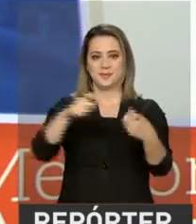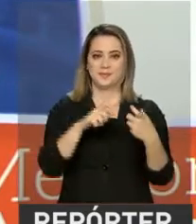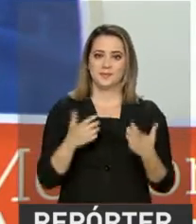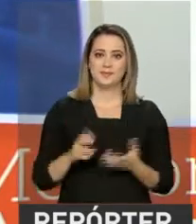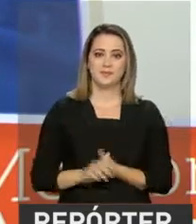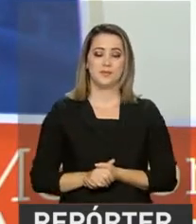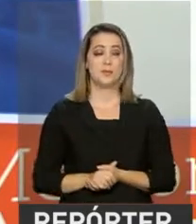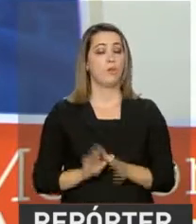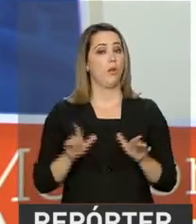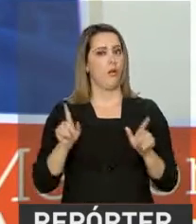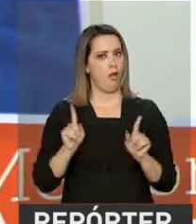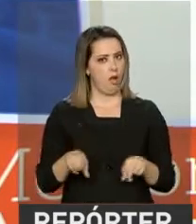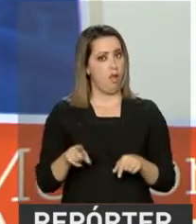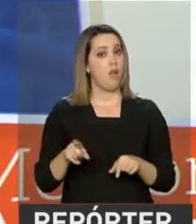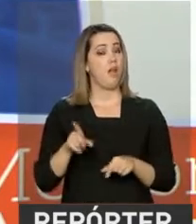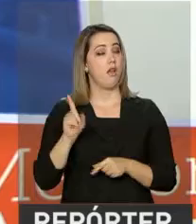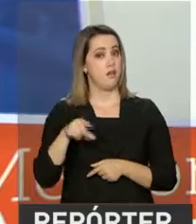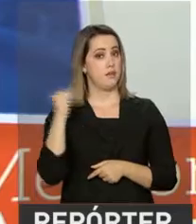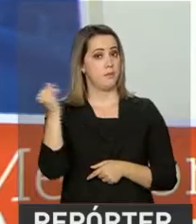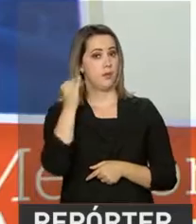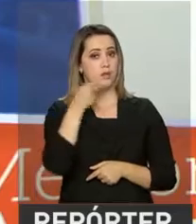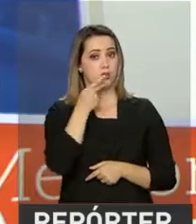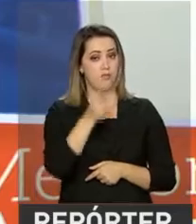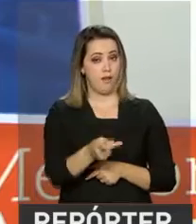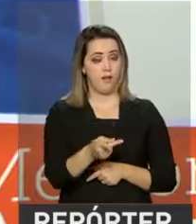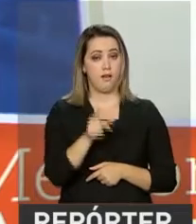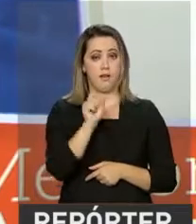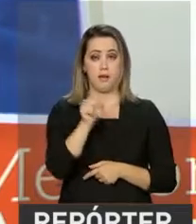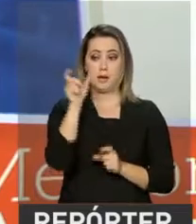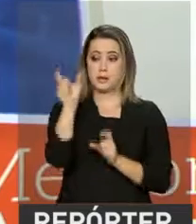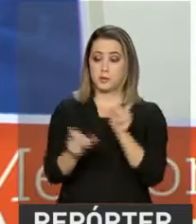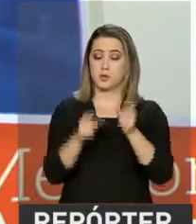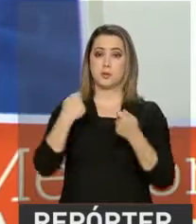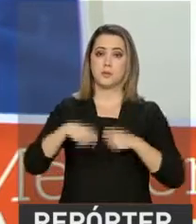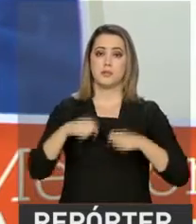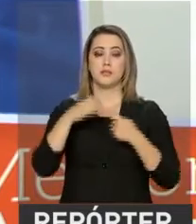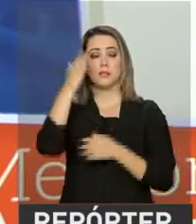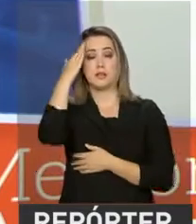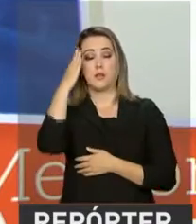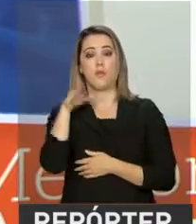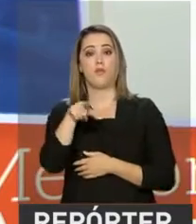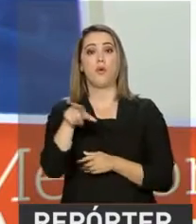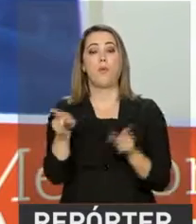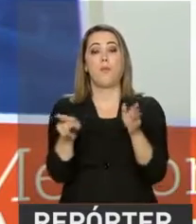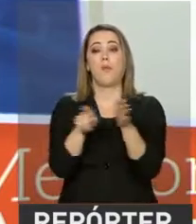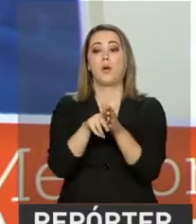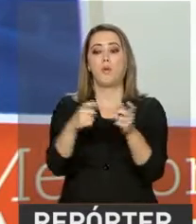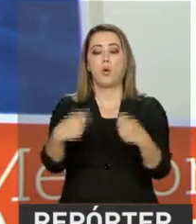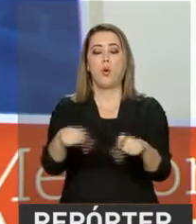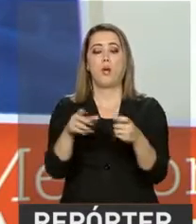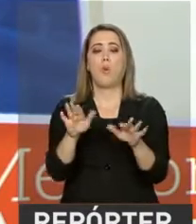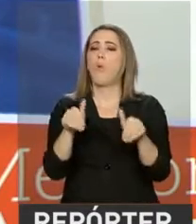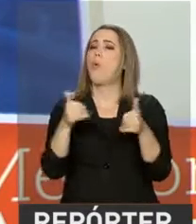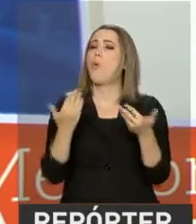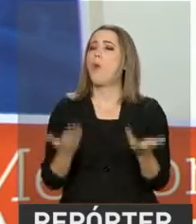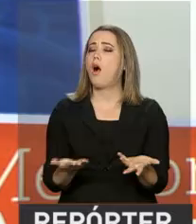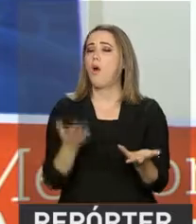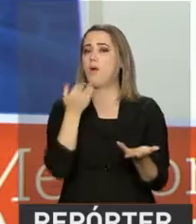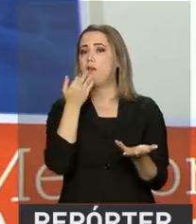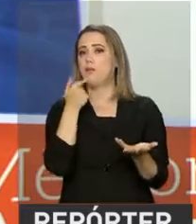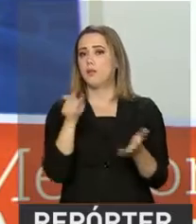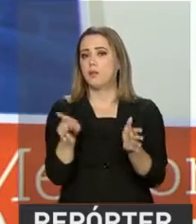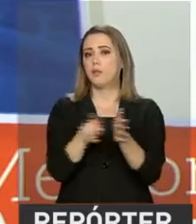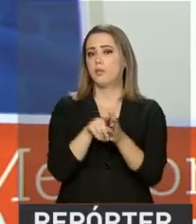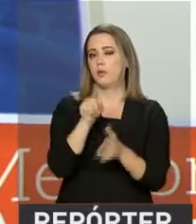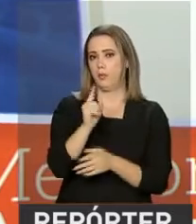localizada é importante dizer que as merendeiras devem sempre considerar os alimentos produzidos localmente porque no uma das